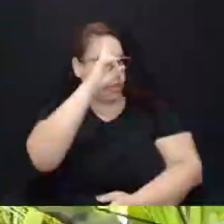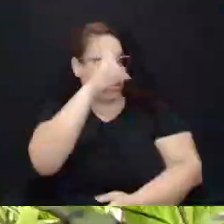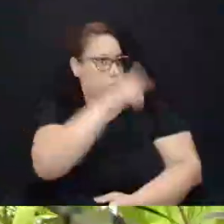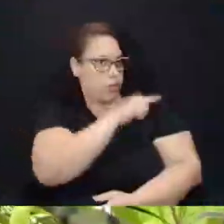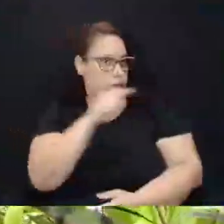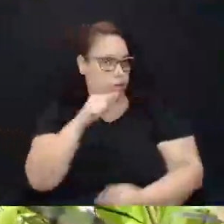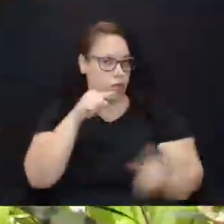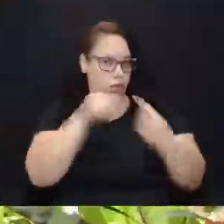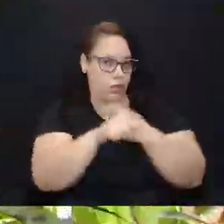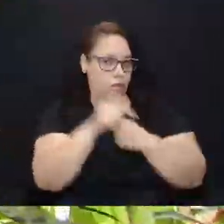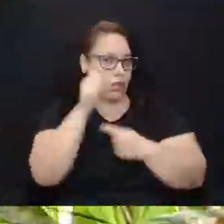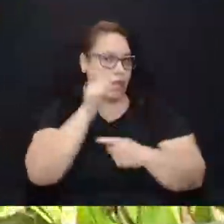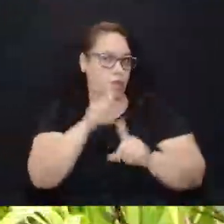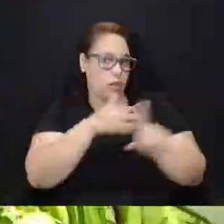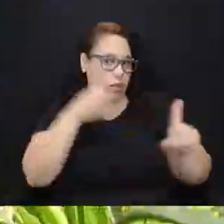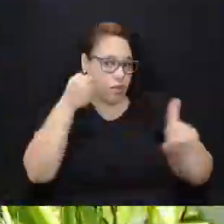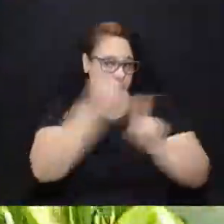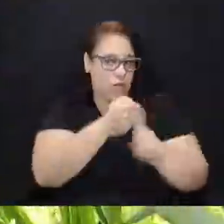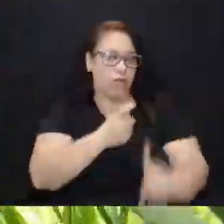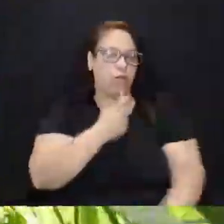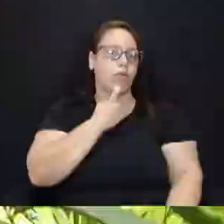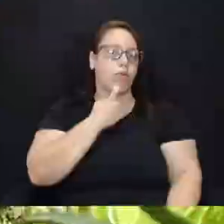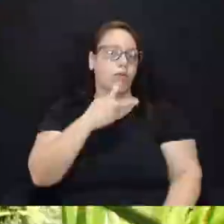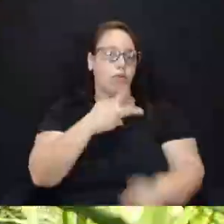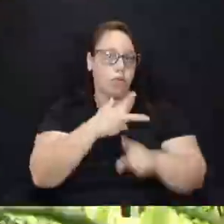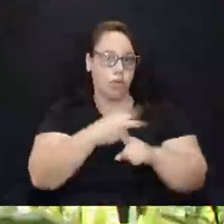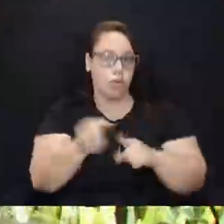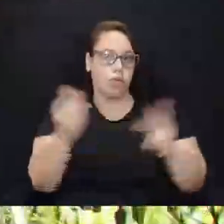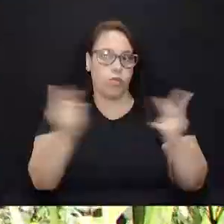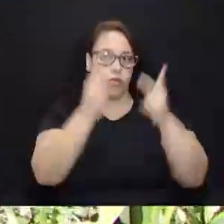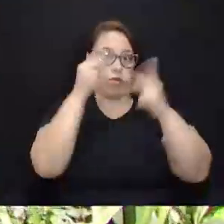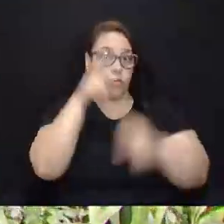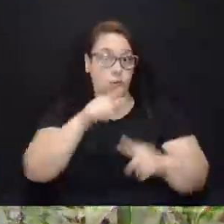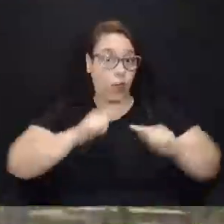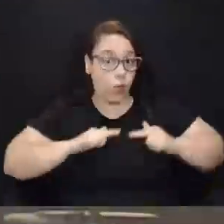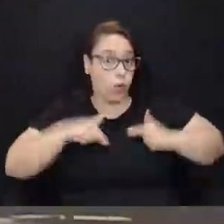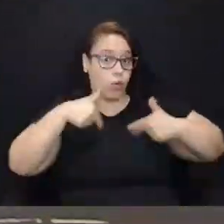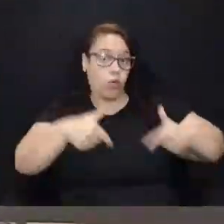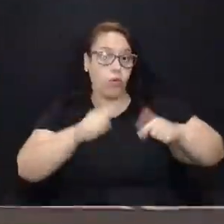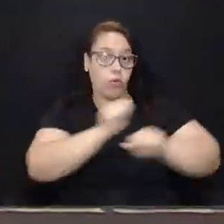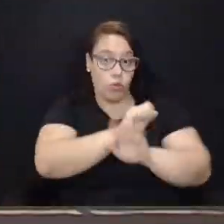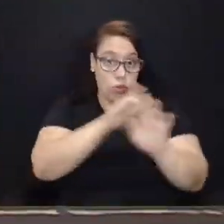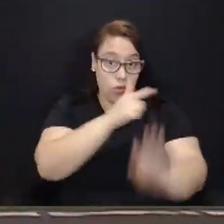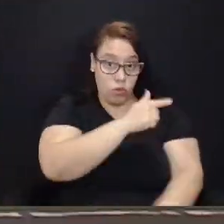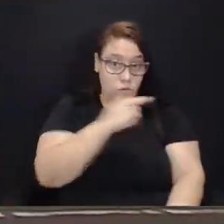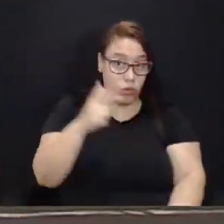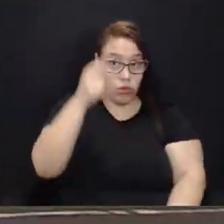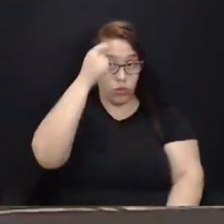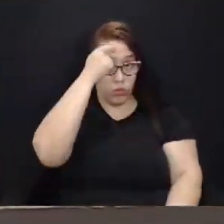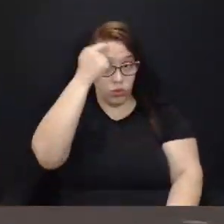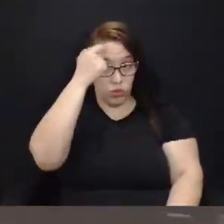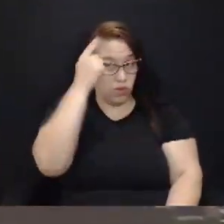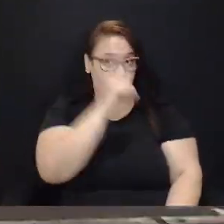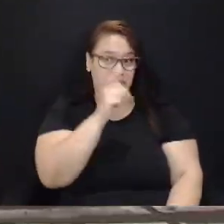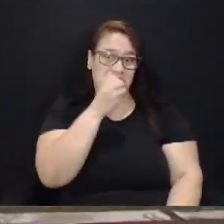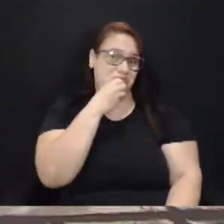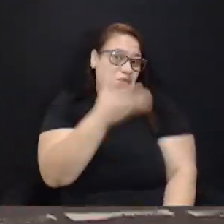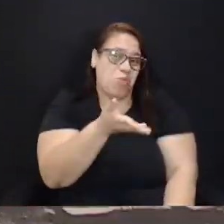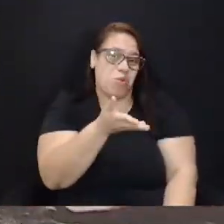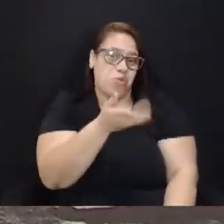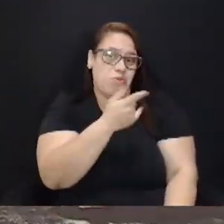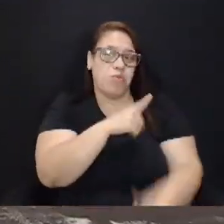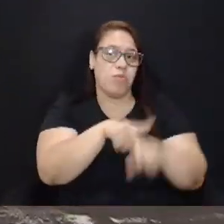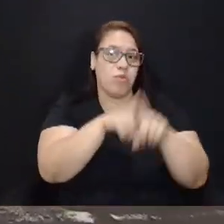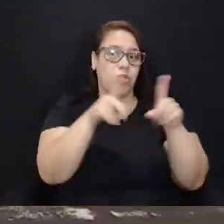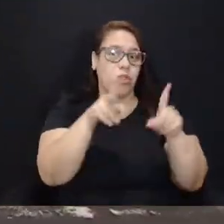em Campinas, que foi uma conquista a partir da sua luta. É claro que uma semana, como o senhor citou, não é o suficiente, mas eu queria que o senhor falasse um pouco sobre